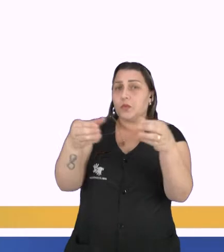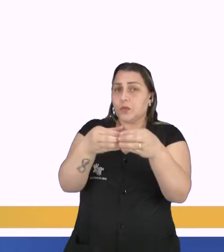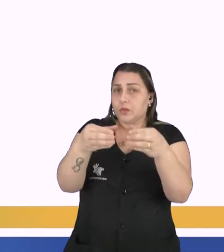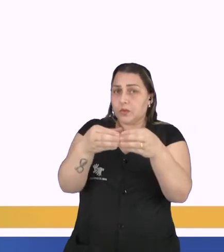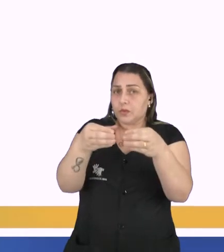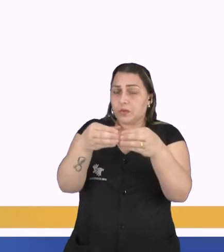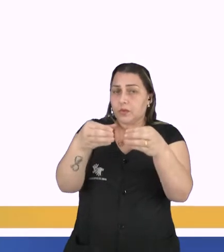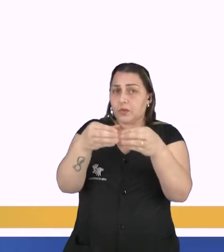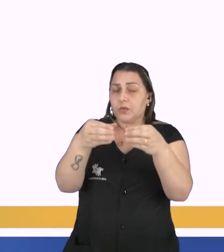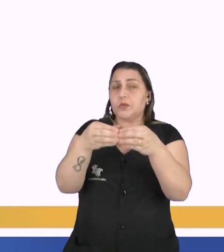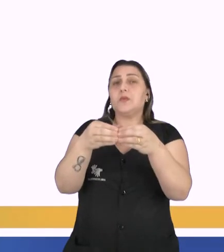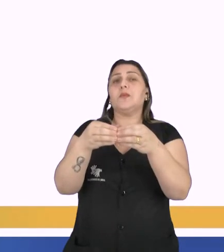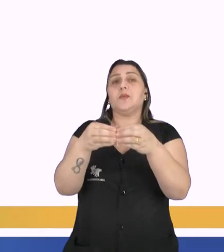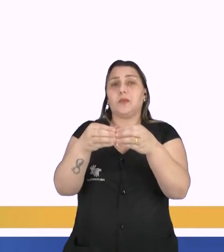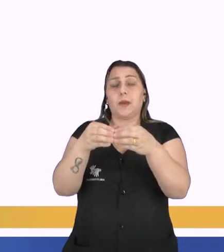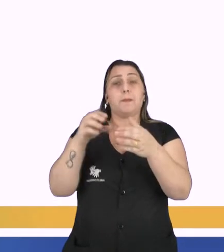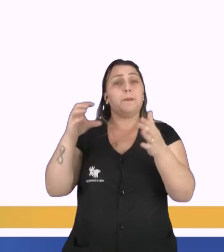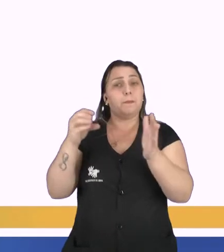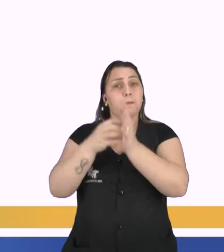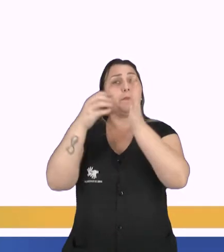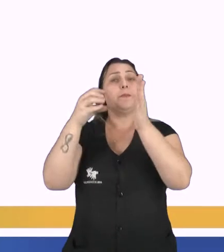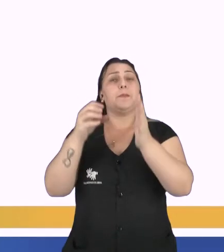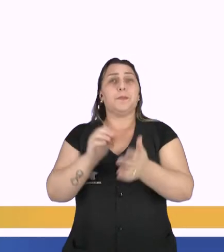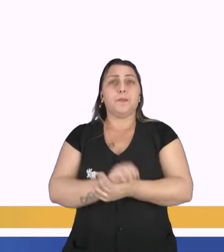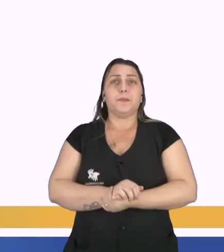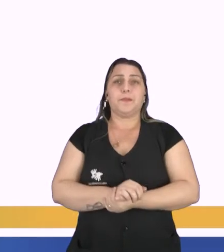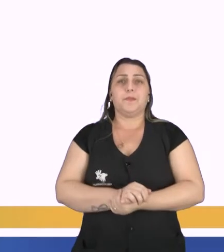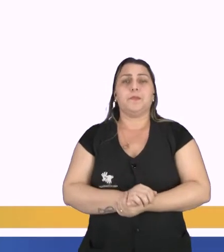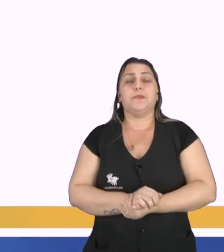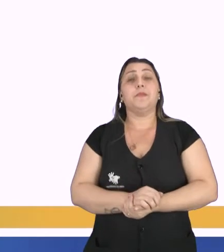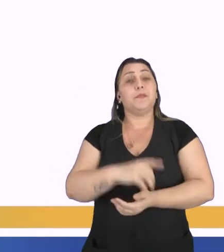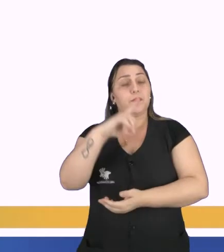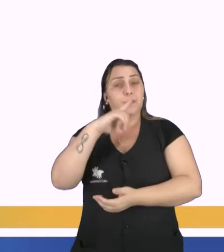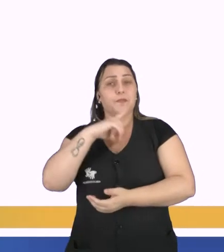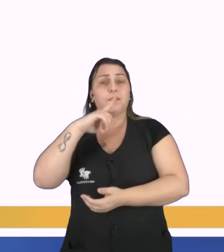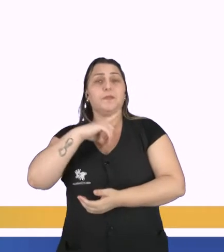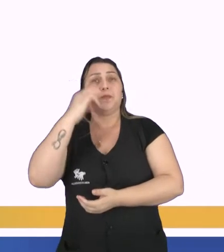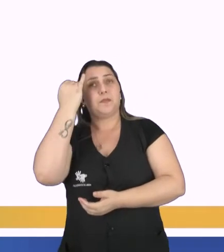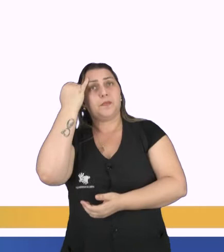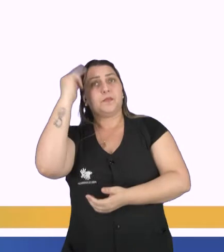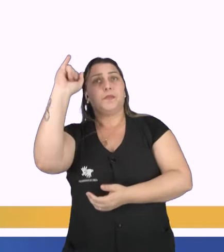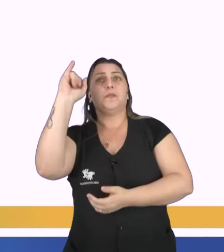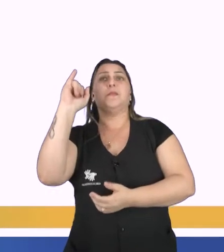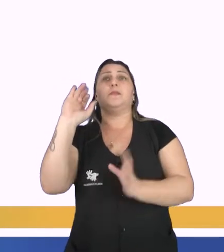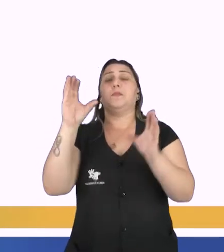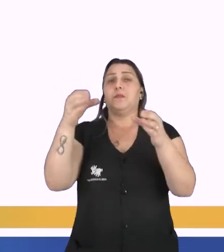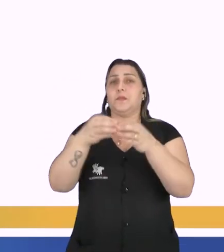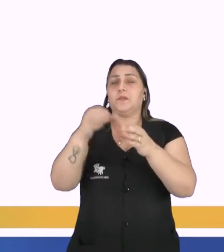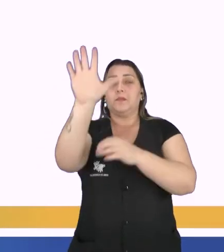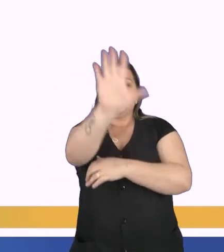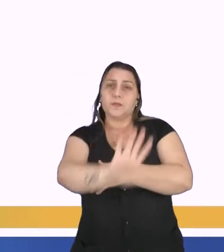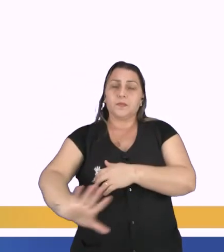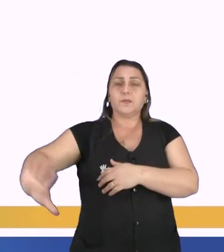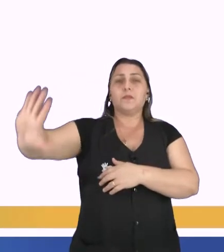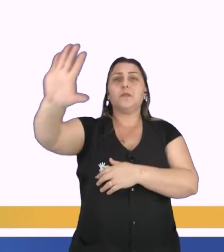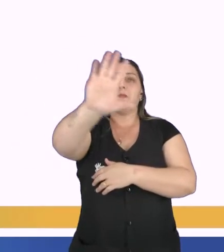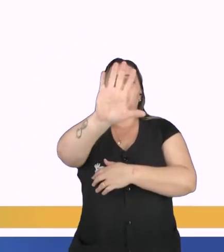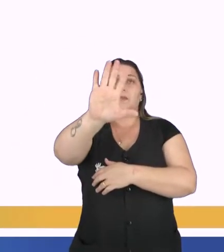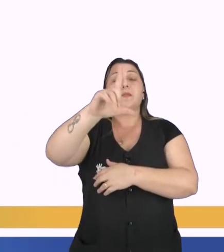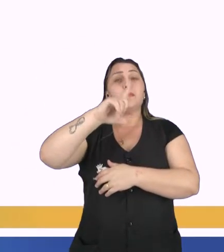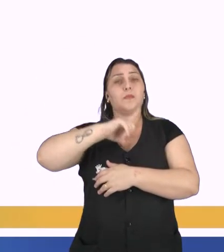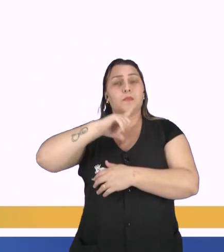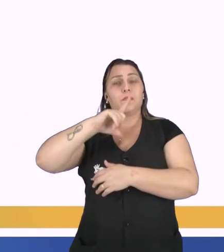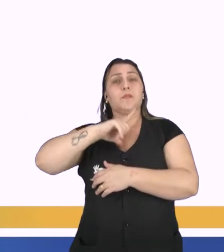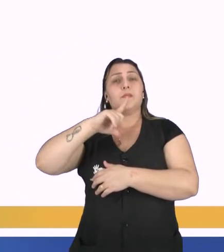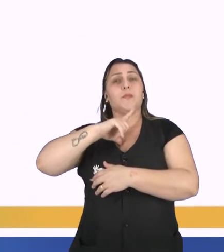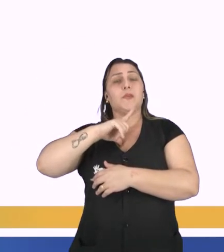dessa regência permanente. Aí, pessoal, nós vamos ter a criação da Guarda Nacional, que até então o Exército